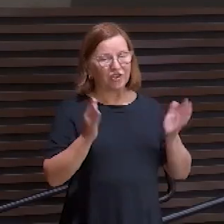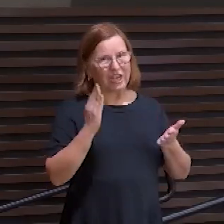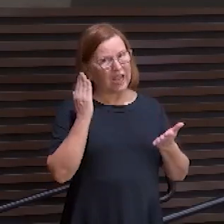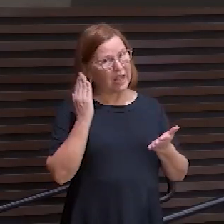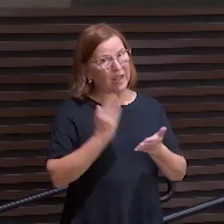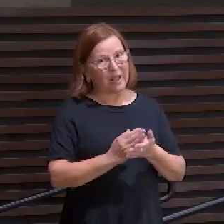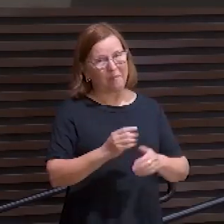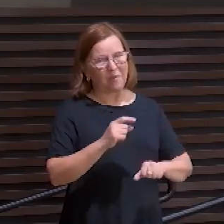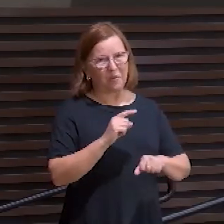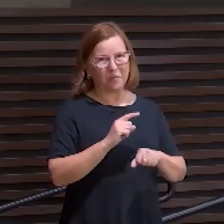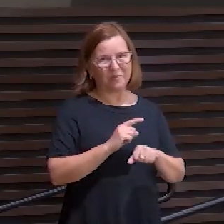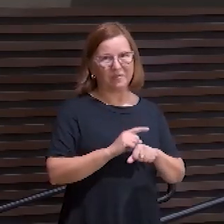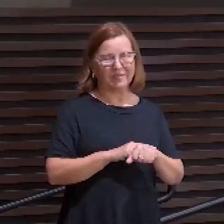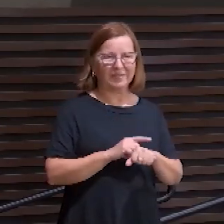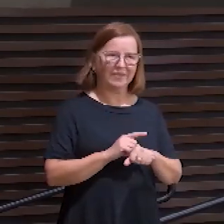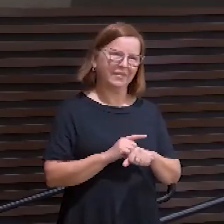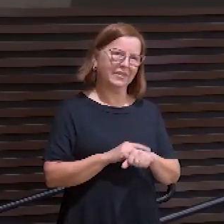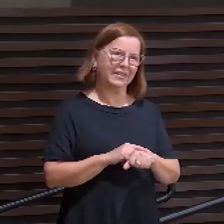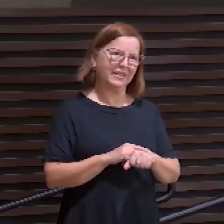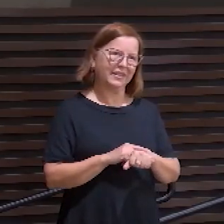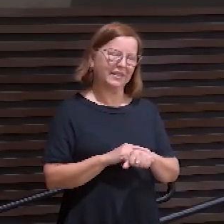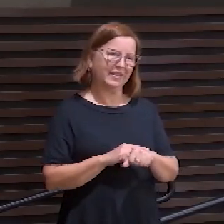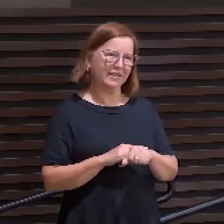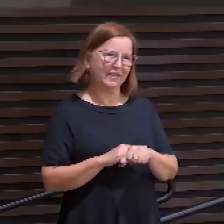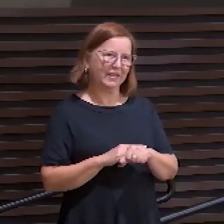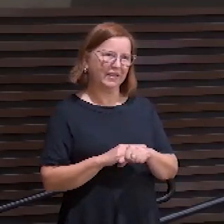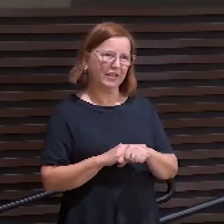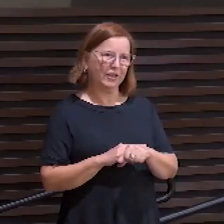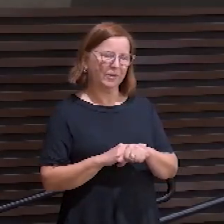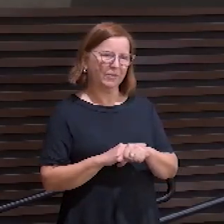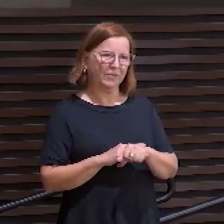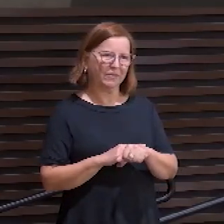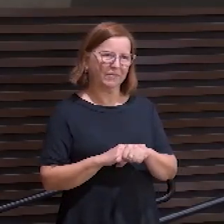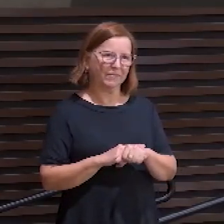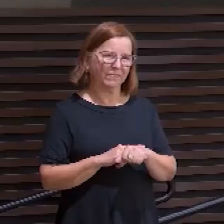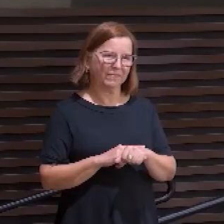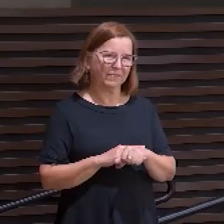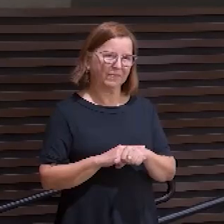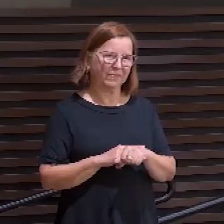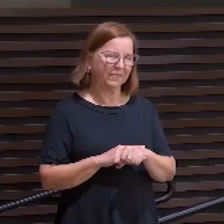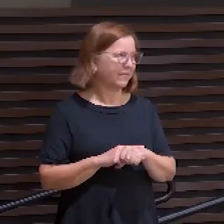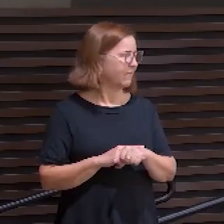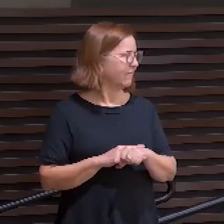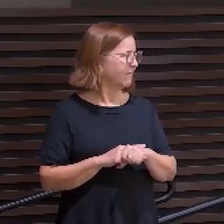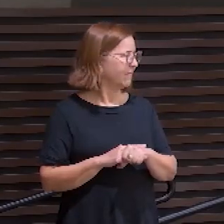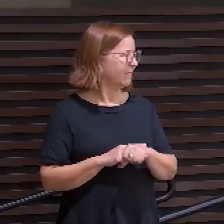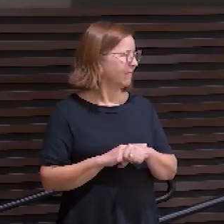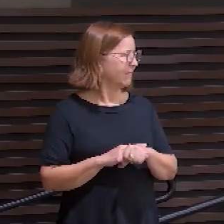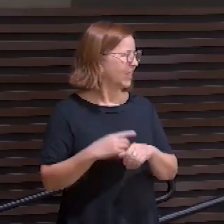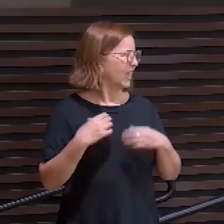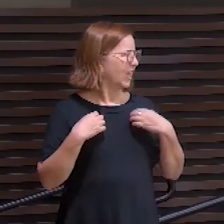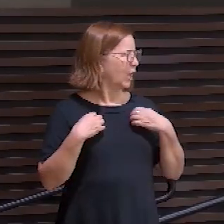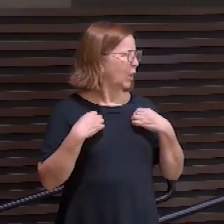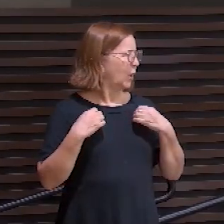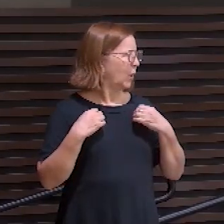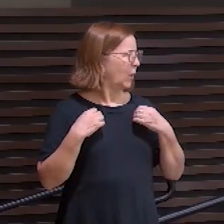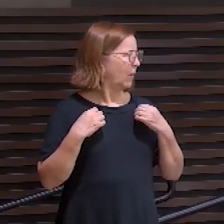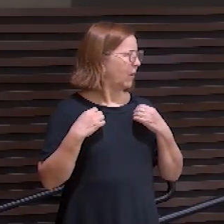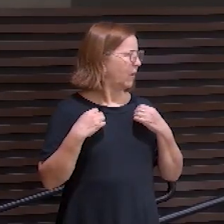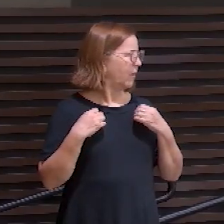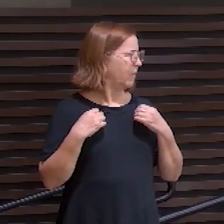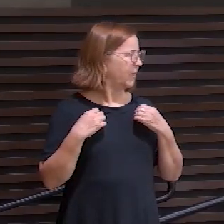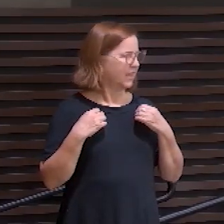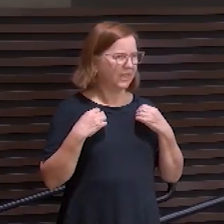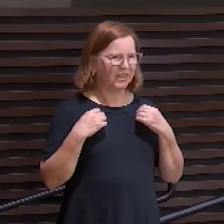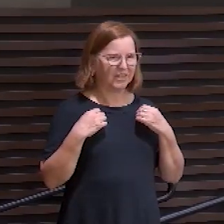aquelas roupas de de